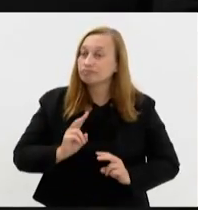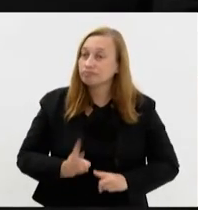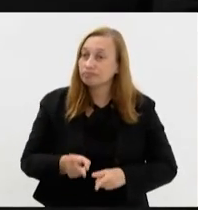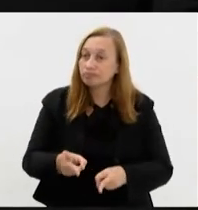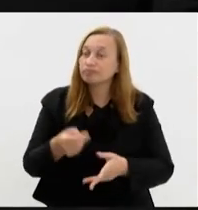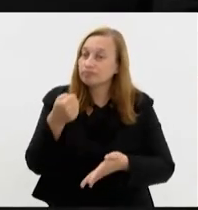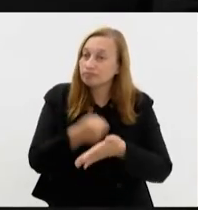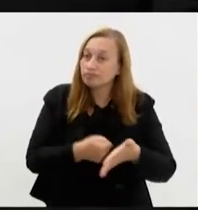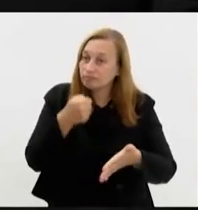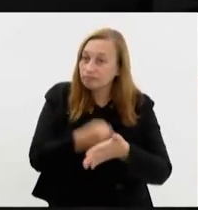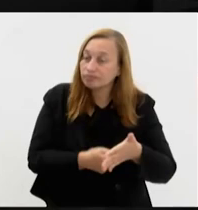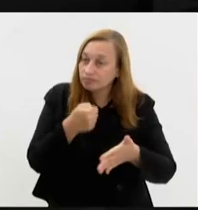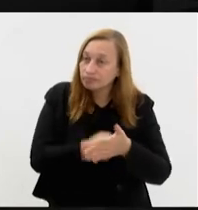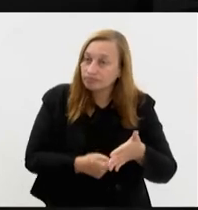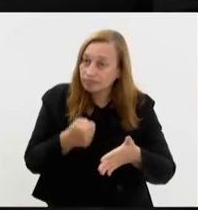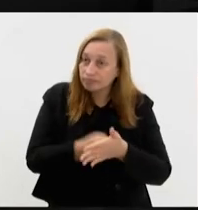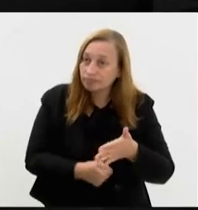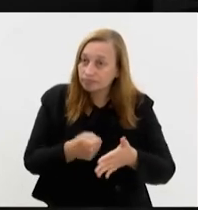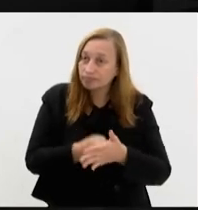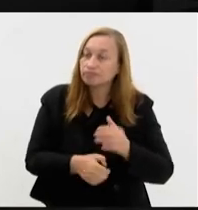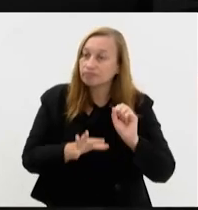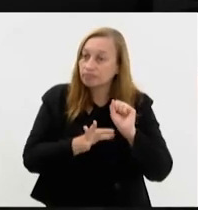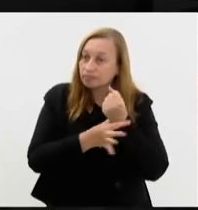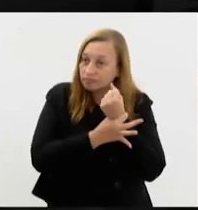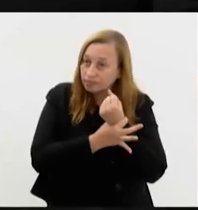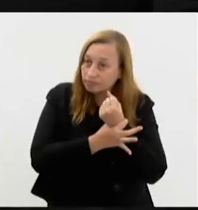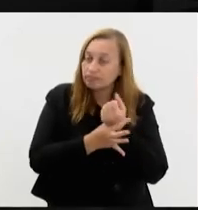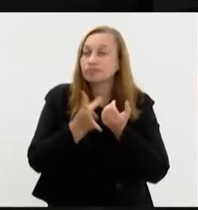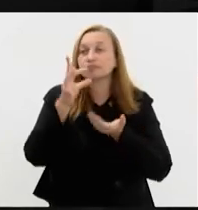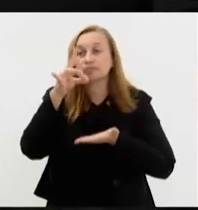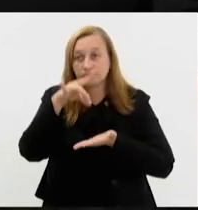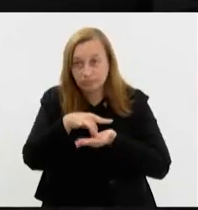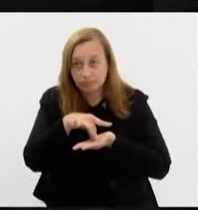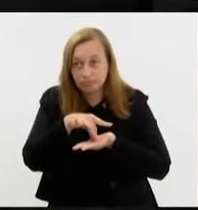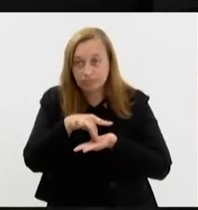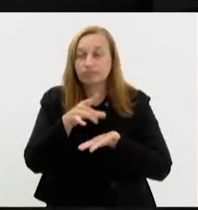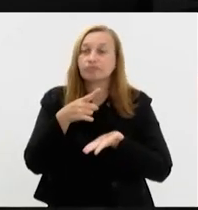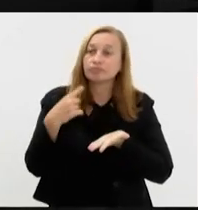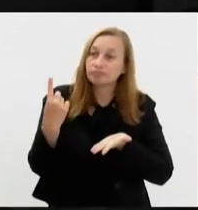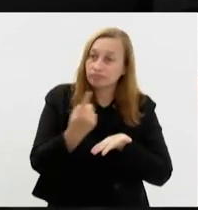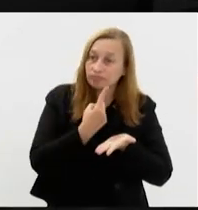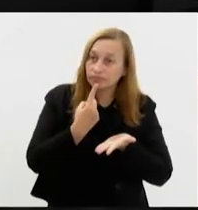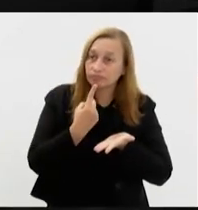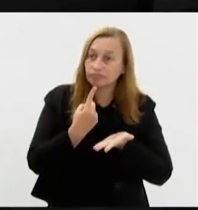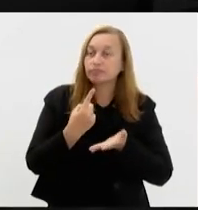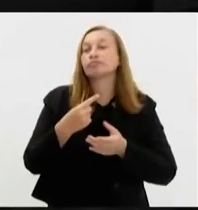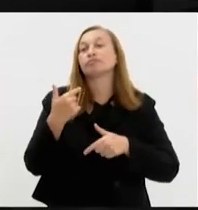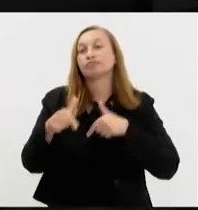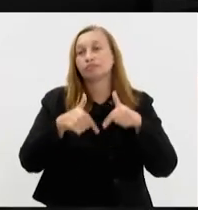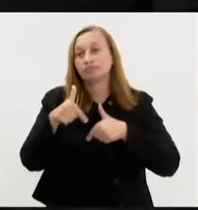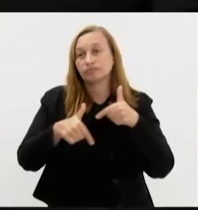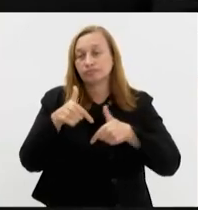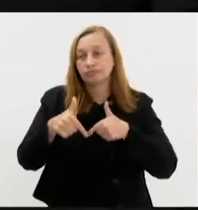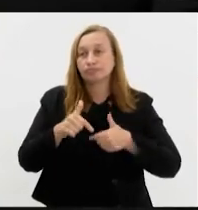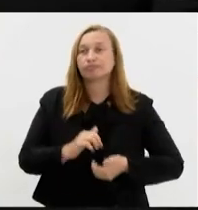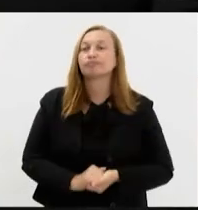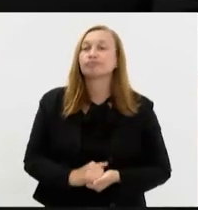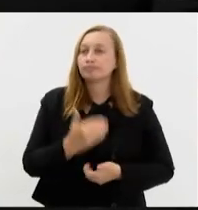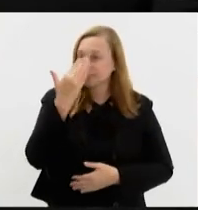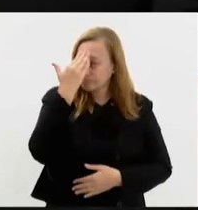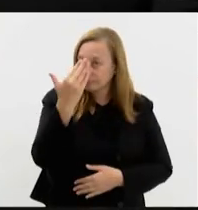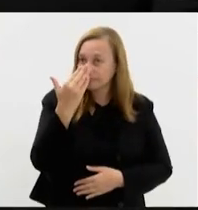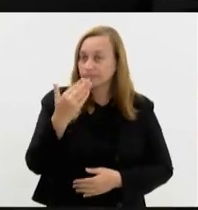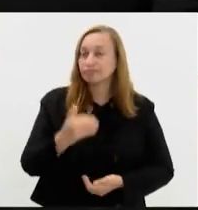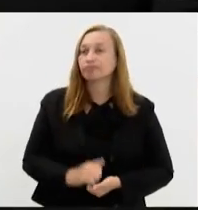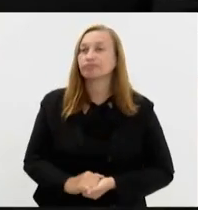lutar buscar a garantia da Verdade nos nossos ofícios como operadores do direito Muito obrigado uma